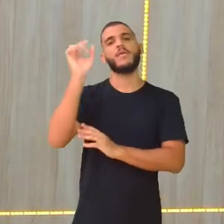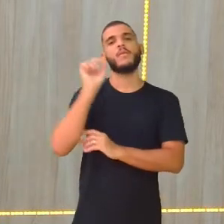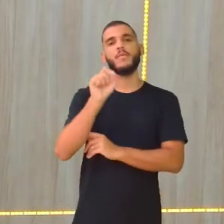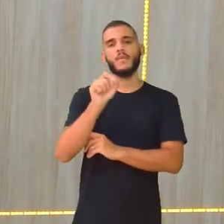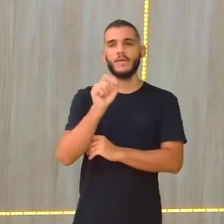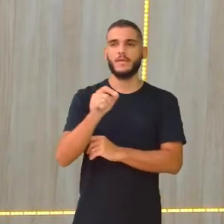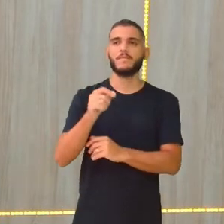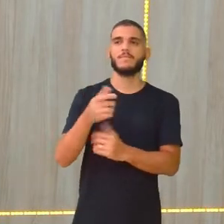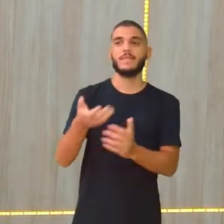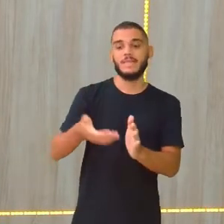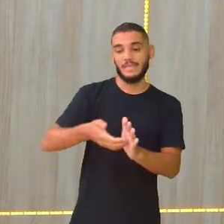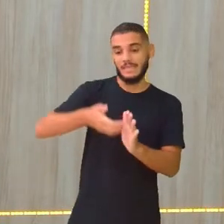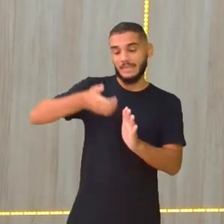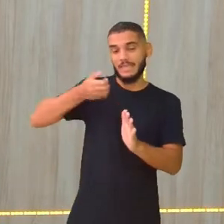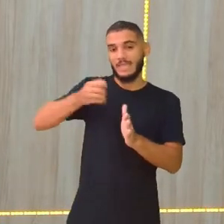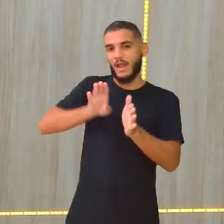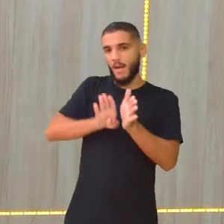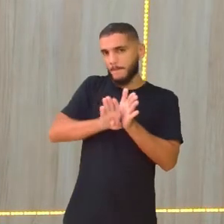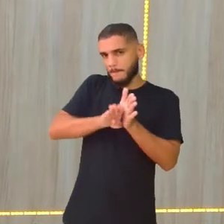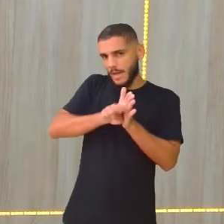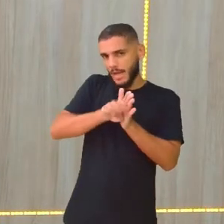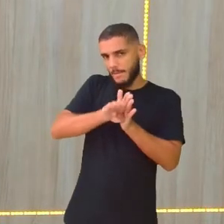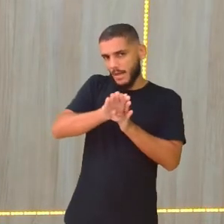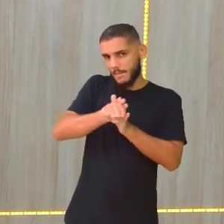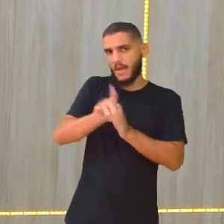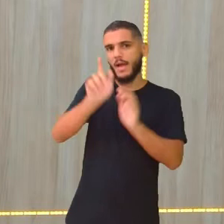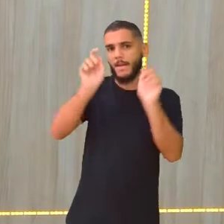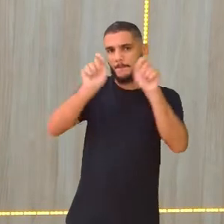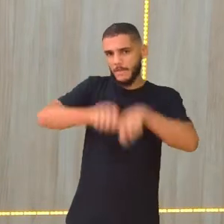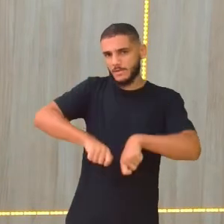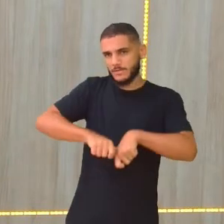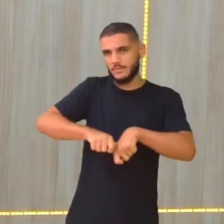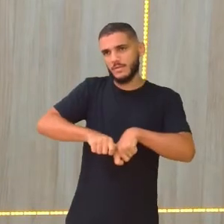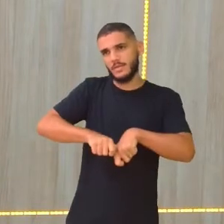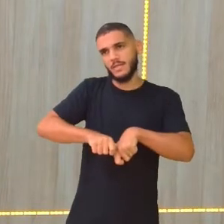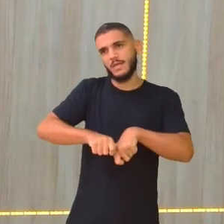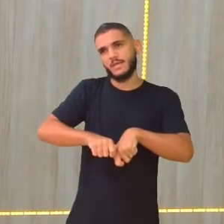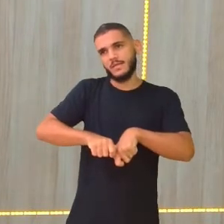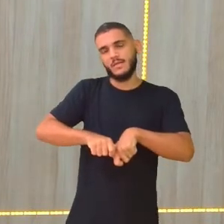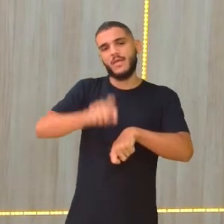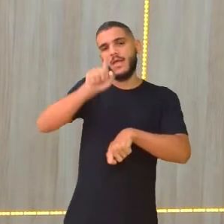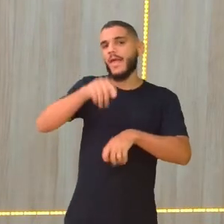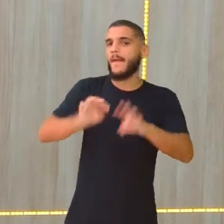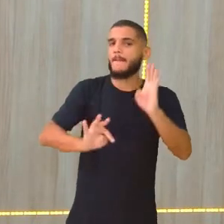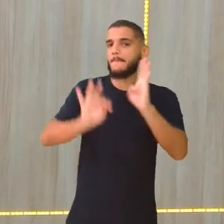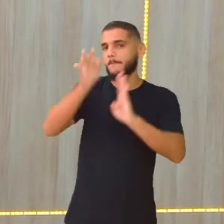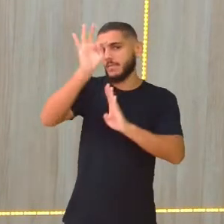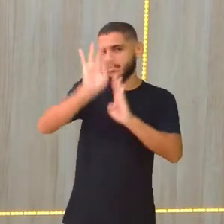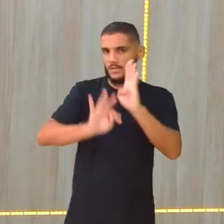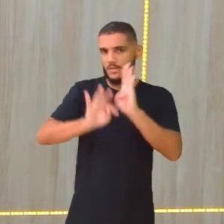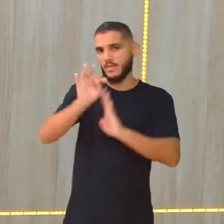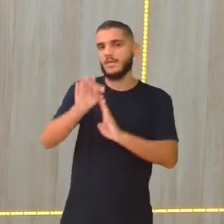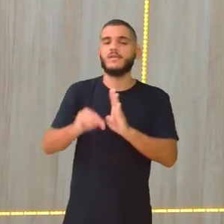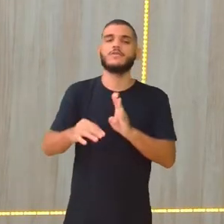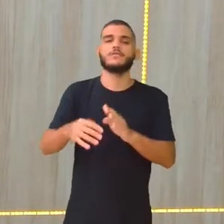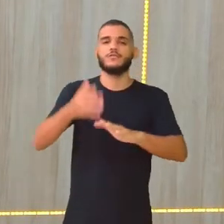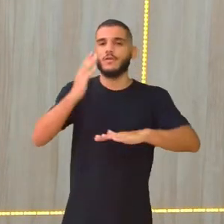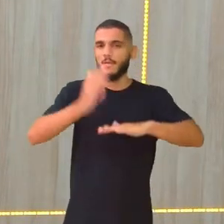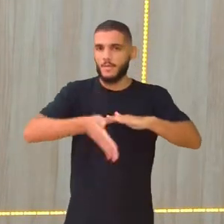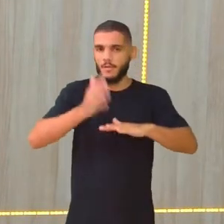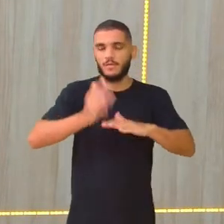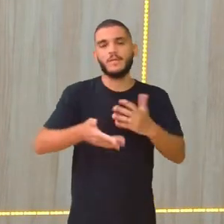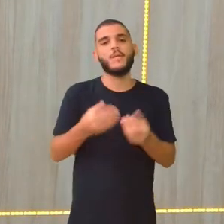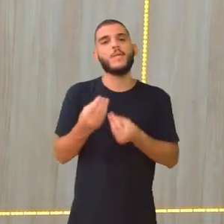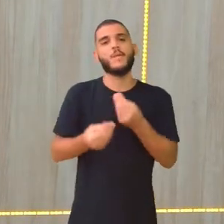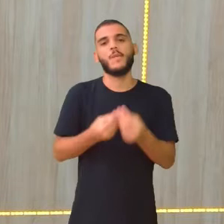da extração de bactérias, era possível, e a gente está chamando aí a biotecnologia moderna, a produzir a insulina,